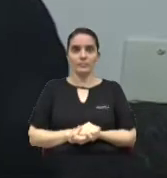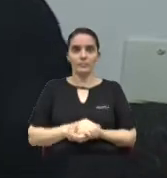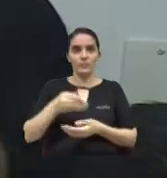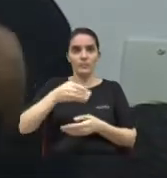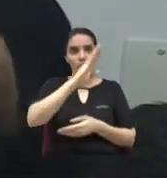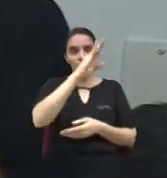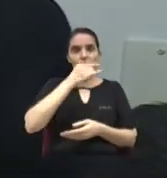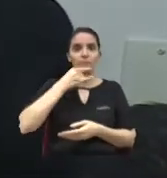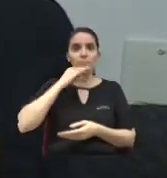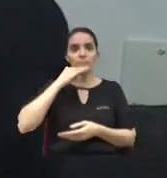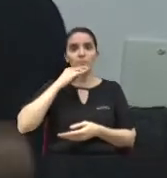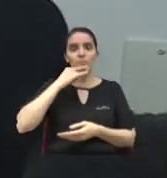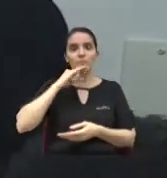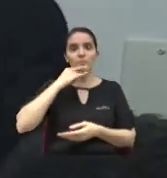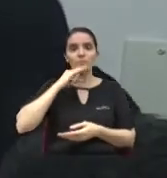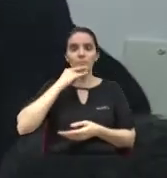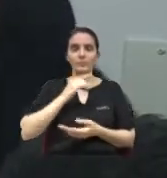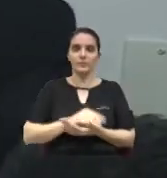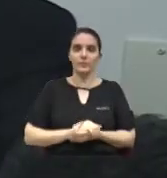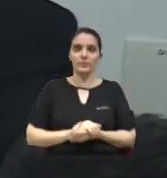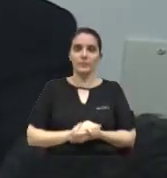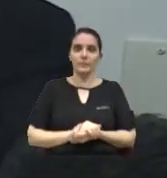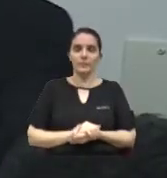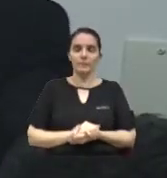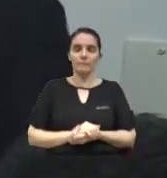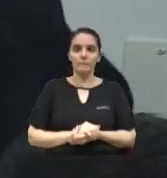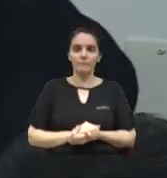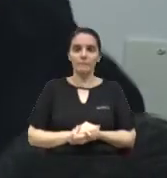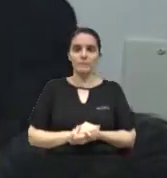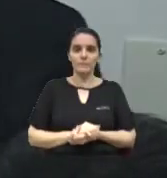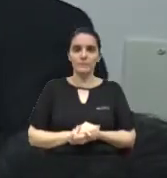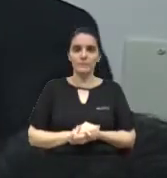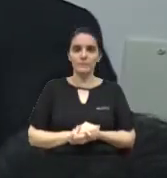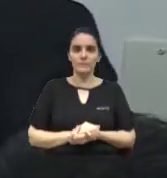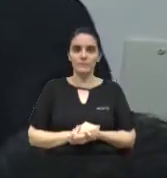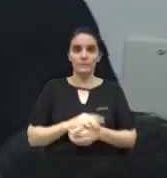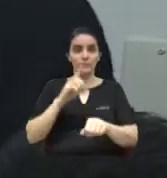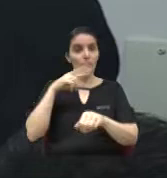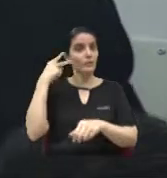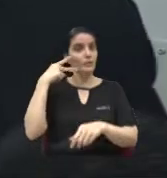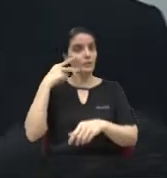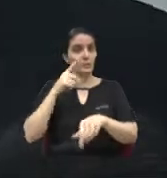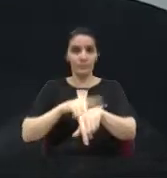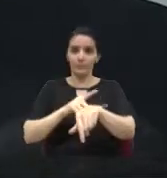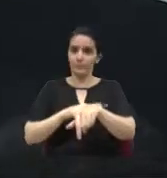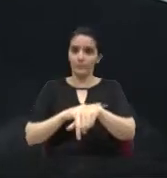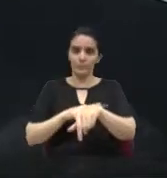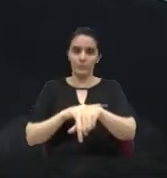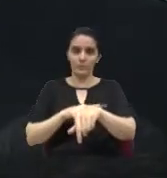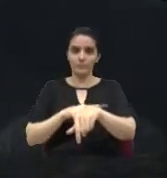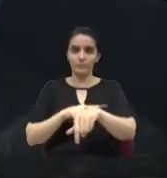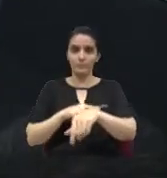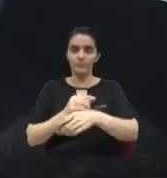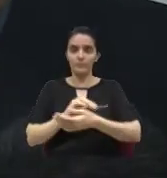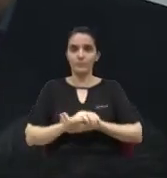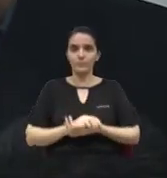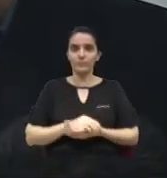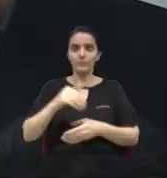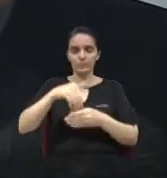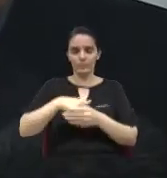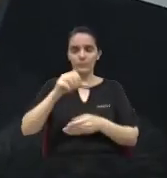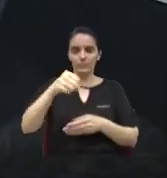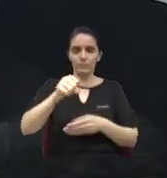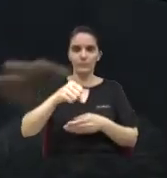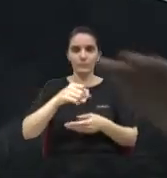Piracicaba, uma questão política. E nós sempre lutamos por isso. E vereador, não podemos deixar. E votamos a favor para que